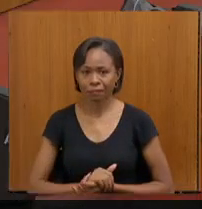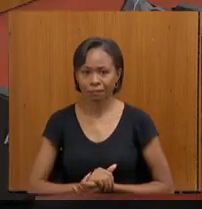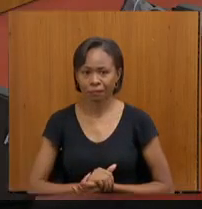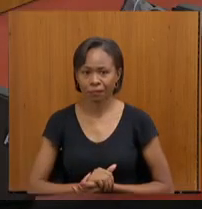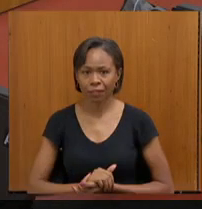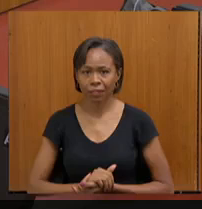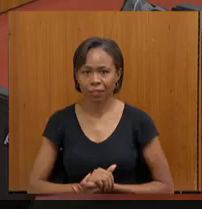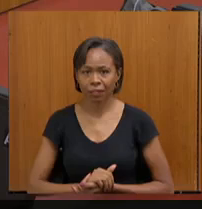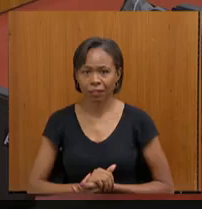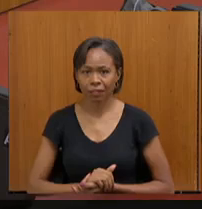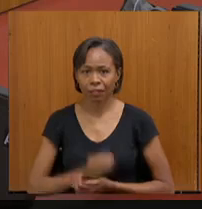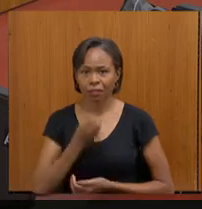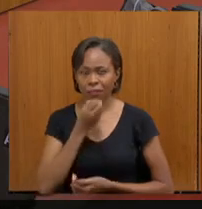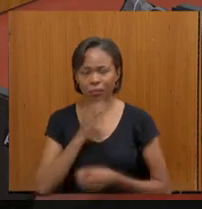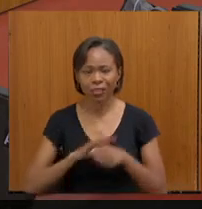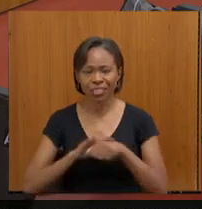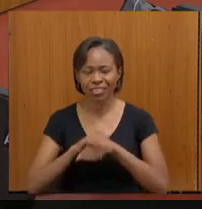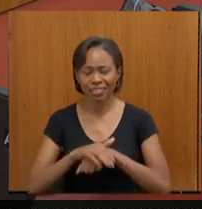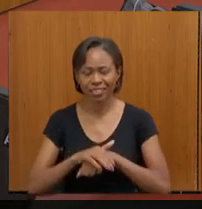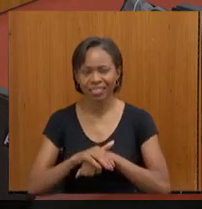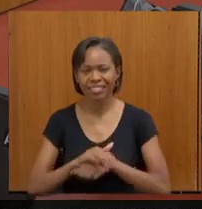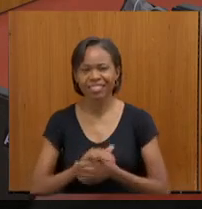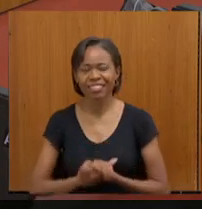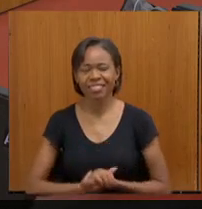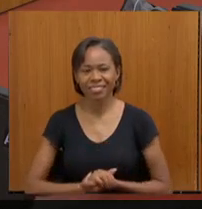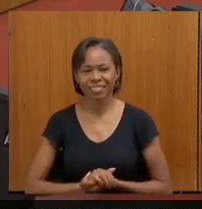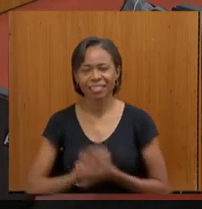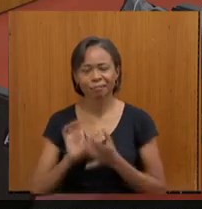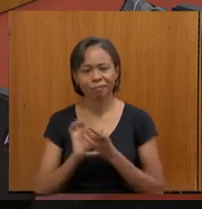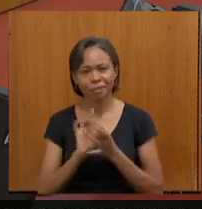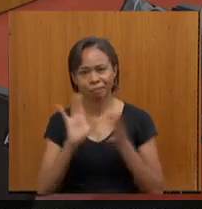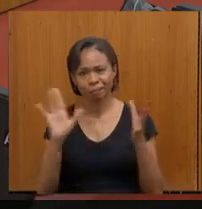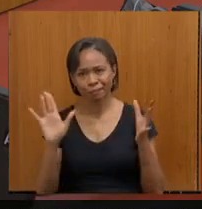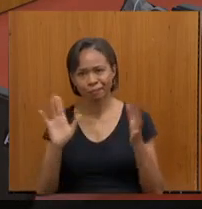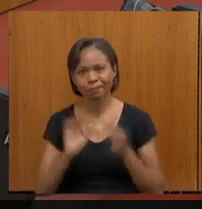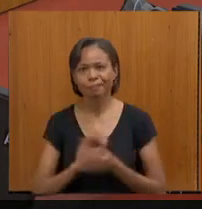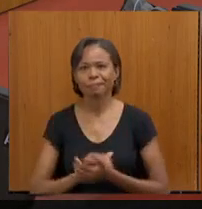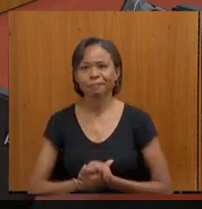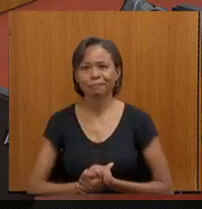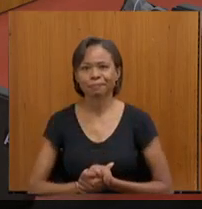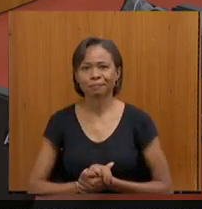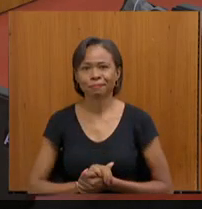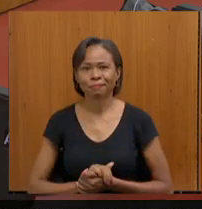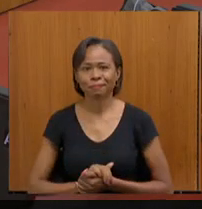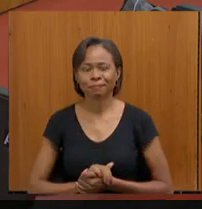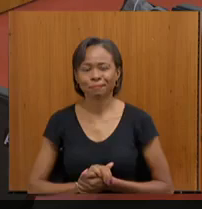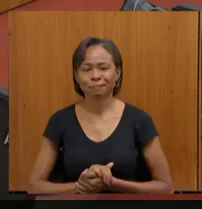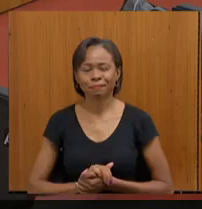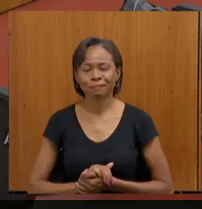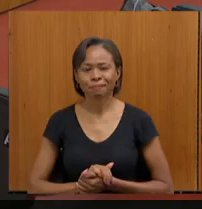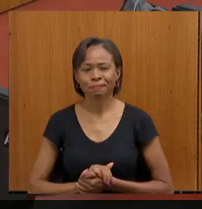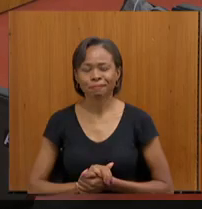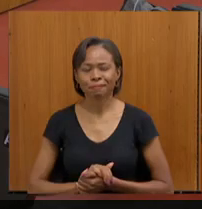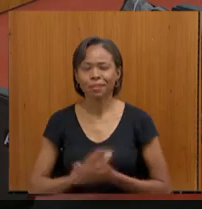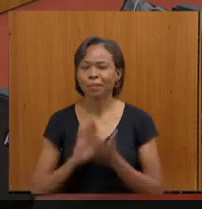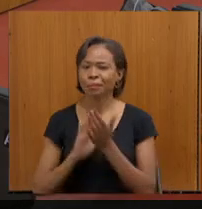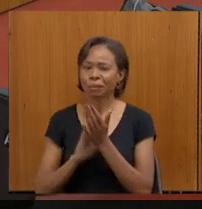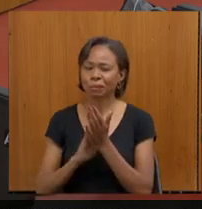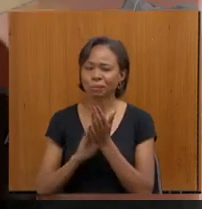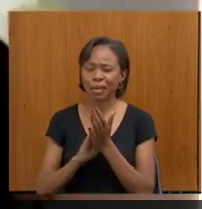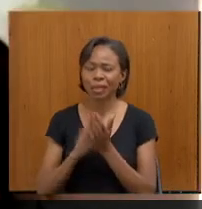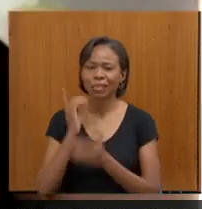boa noite tudo bem tudo bem fica à vontade eu gostaria de parabenizar o deputado